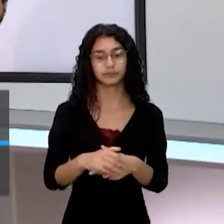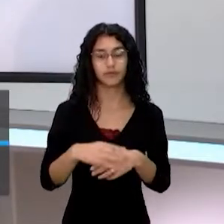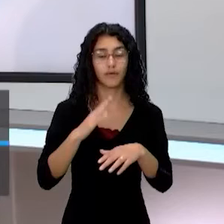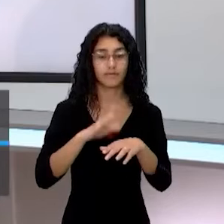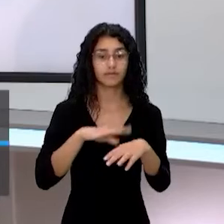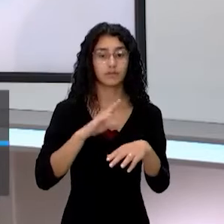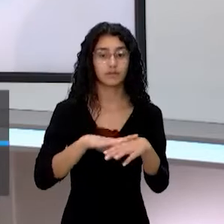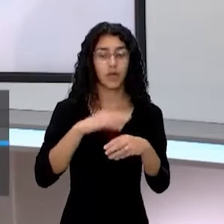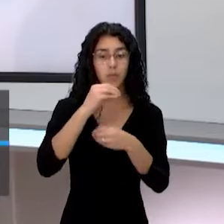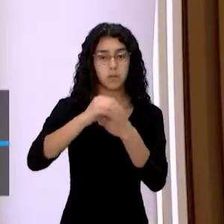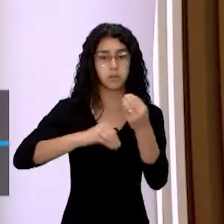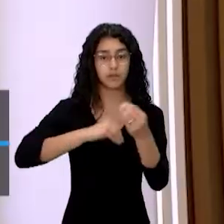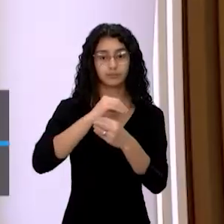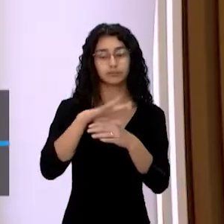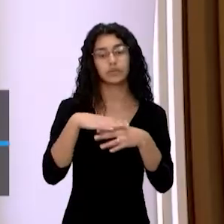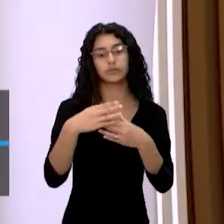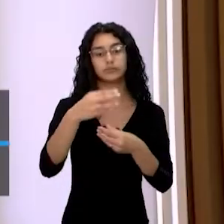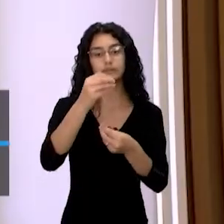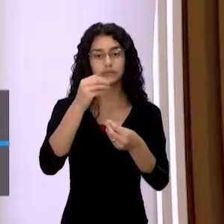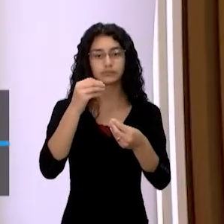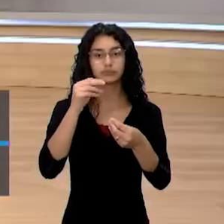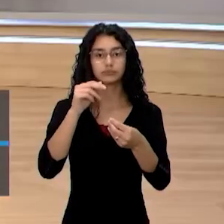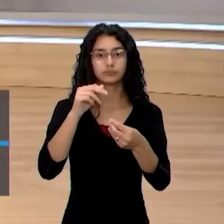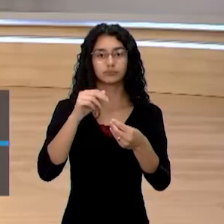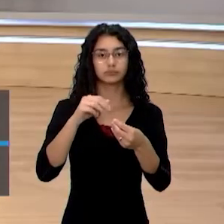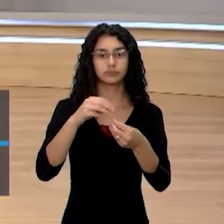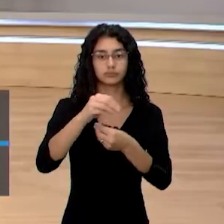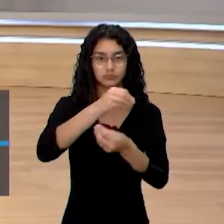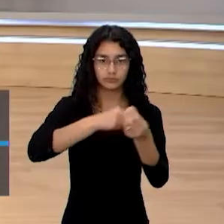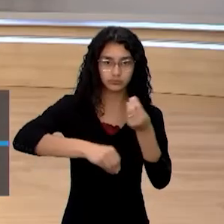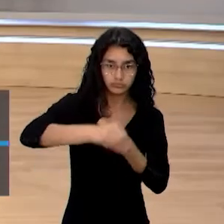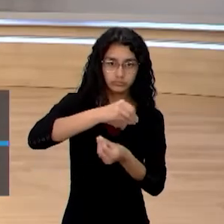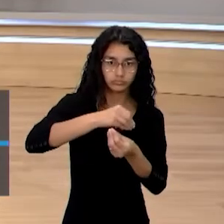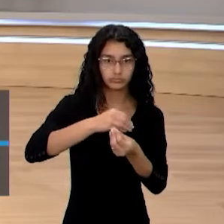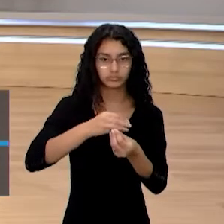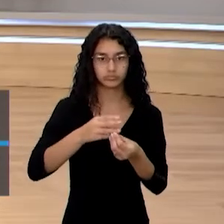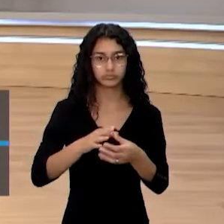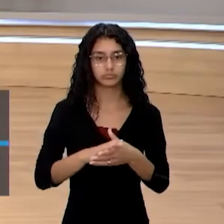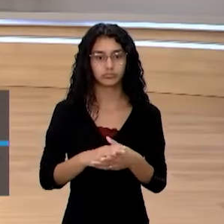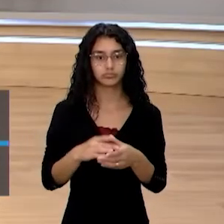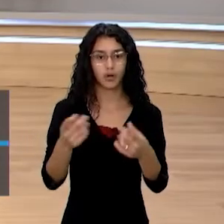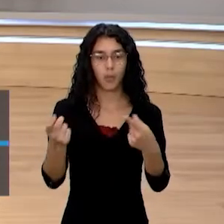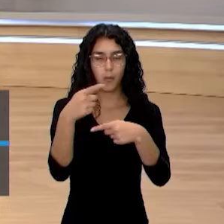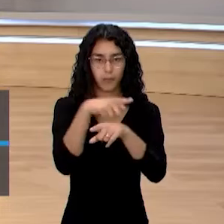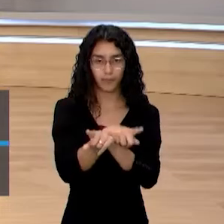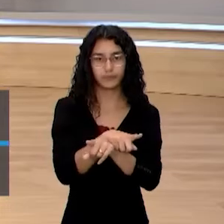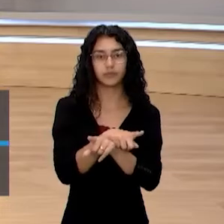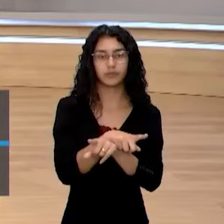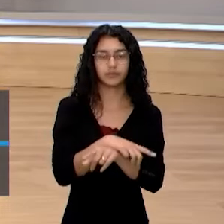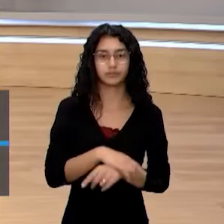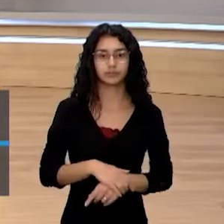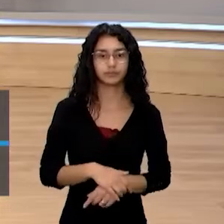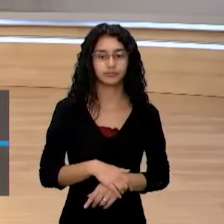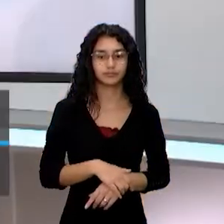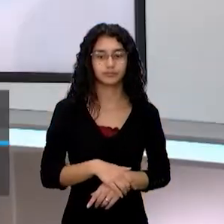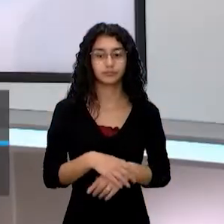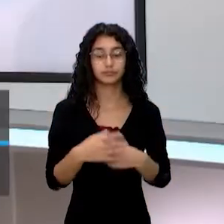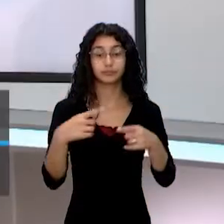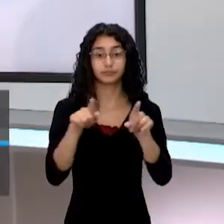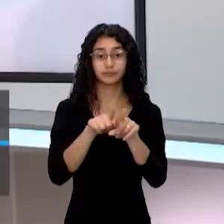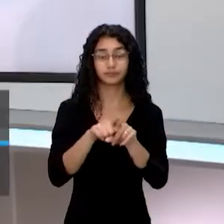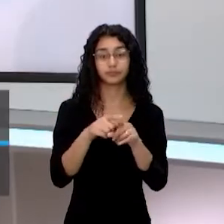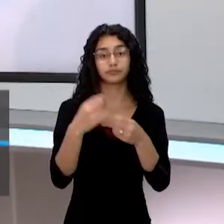tenha essa... E aí ele entortou. Entortou, né? Aí ele continuou rodando ali, continuou rodando nessa posição, né? Assim como